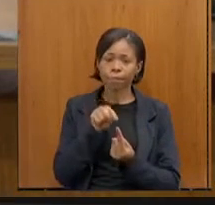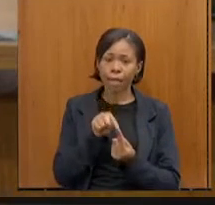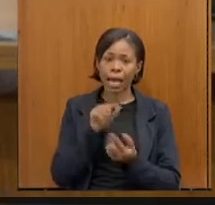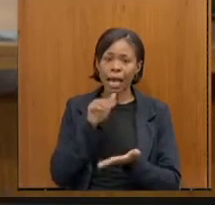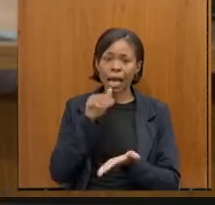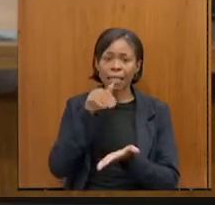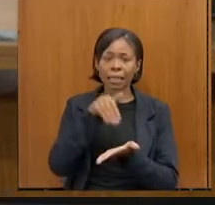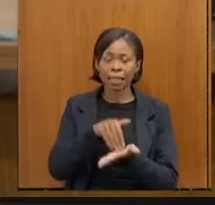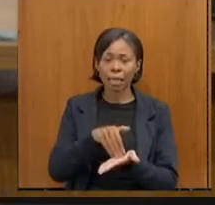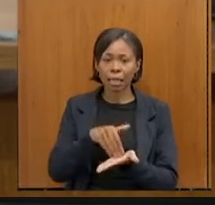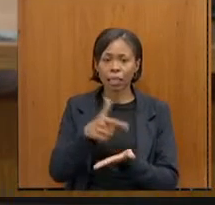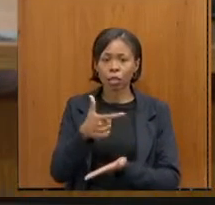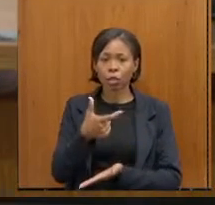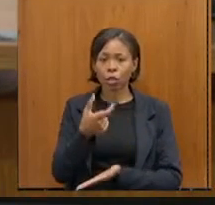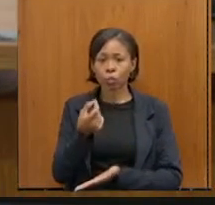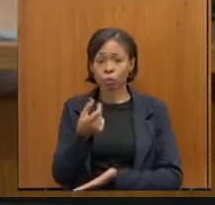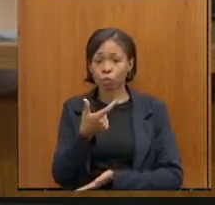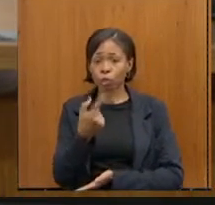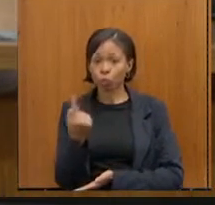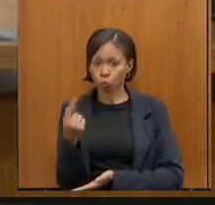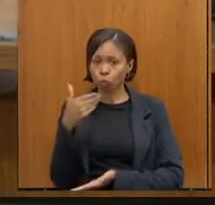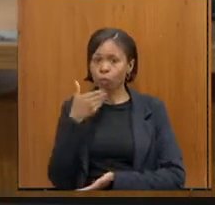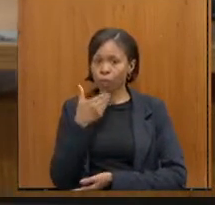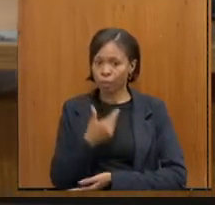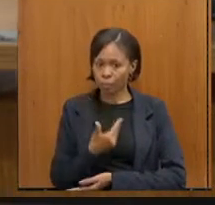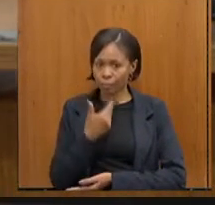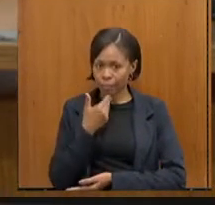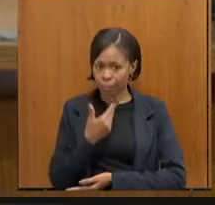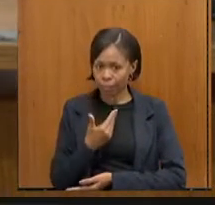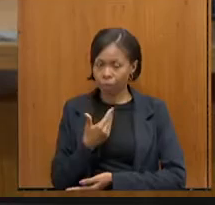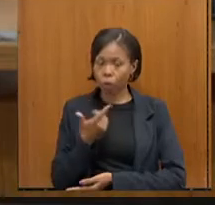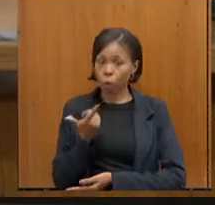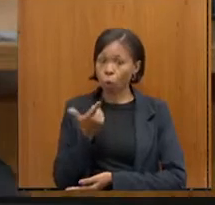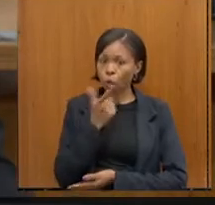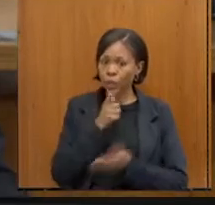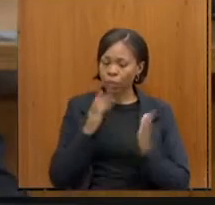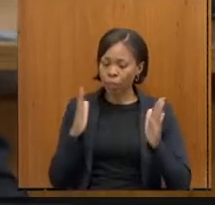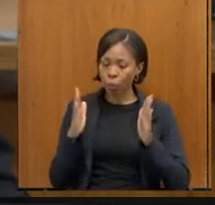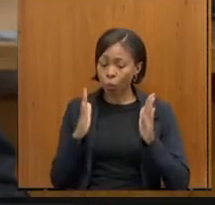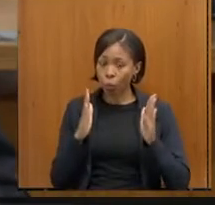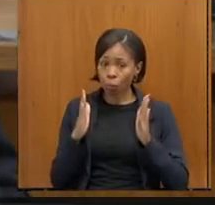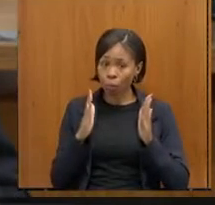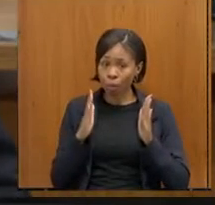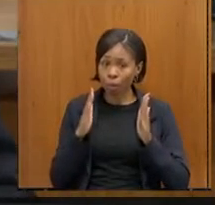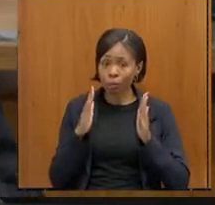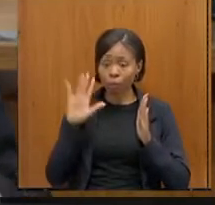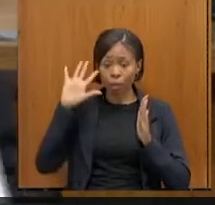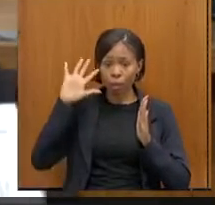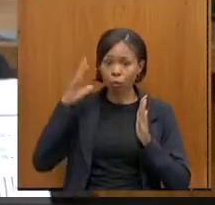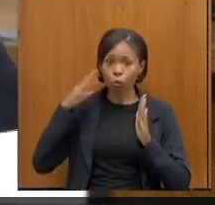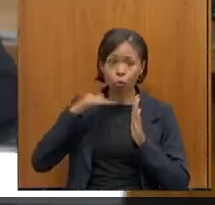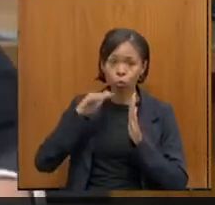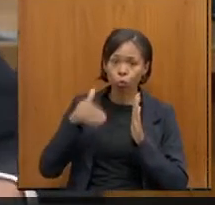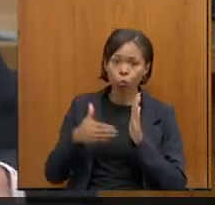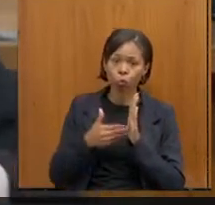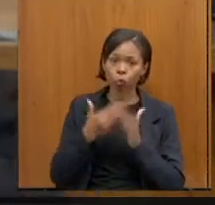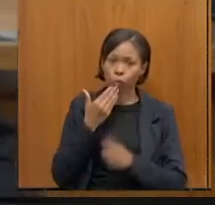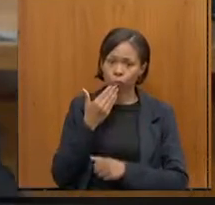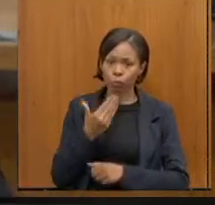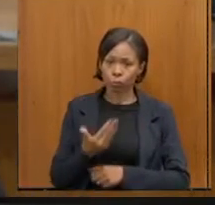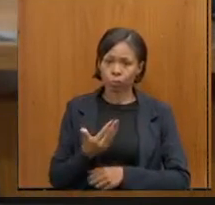até o final de 2021 atendendo o prazo 100 porcento dos pedidos e